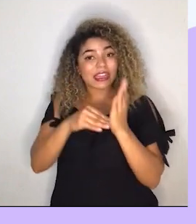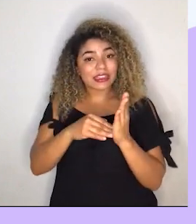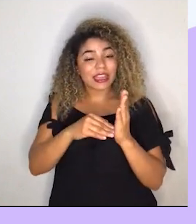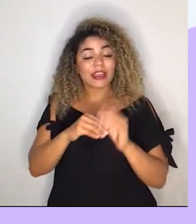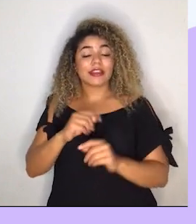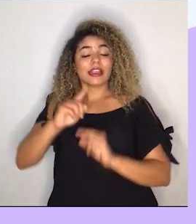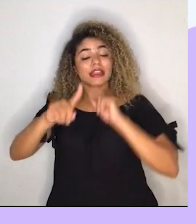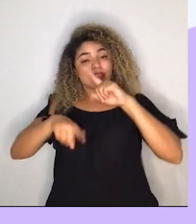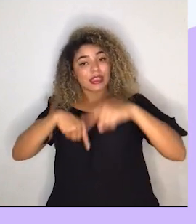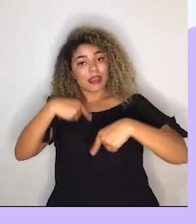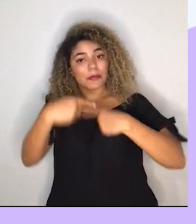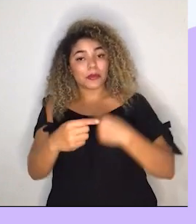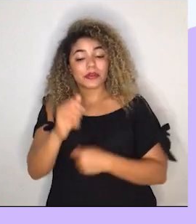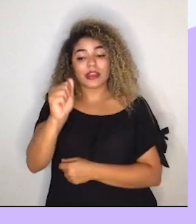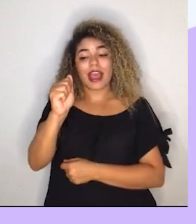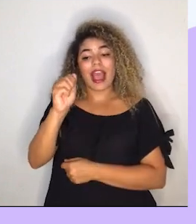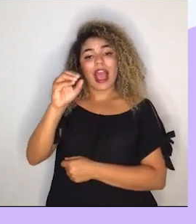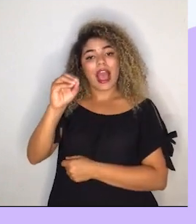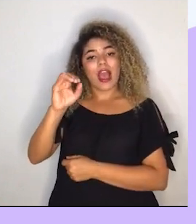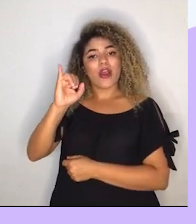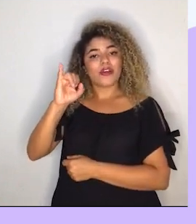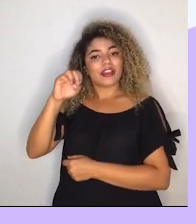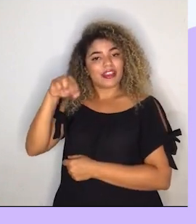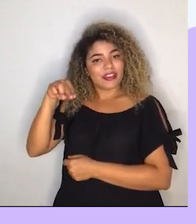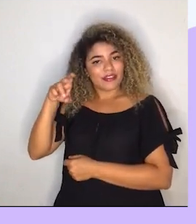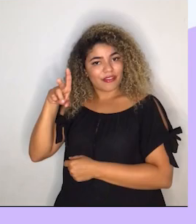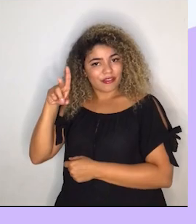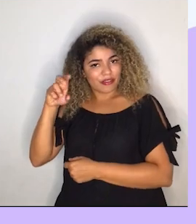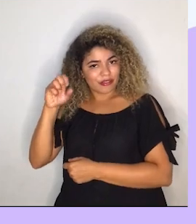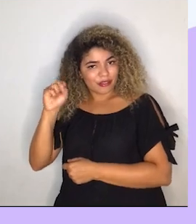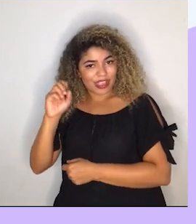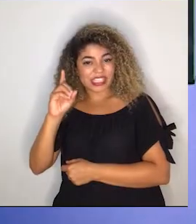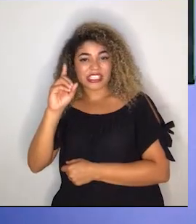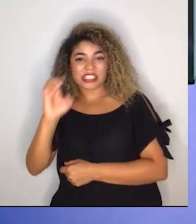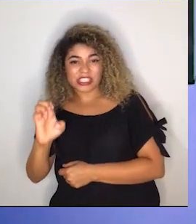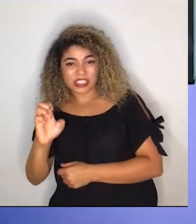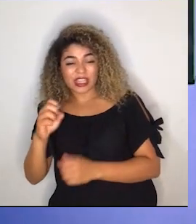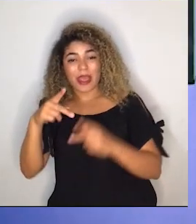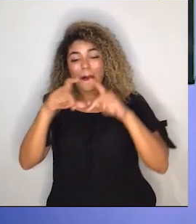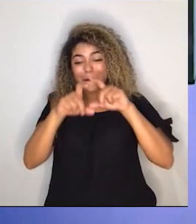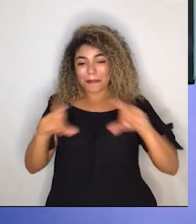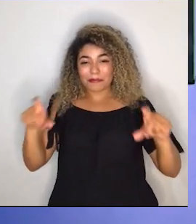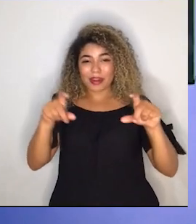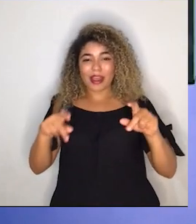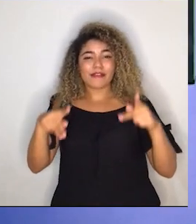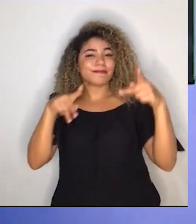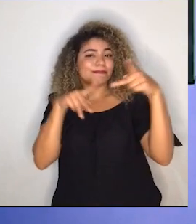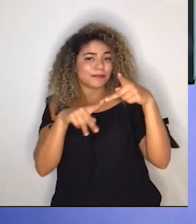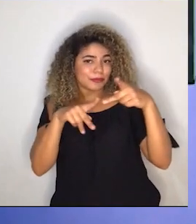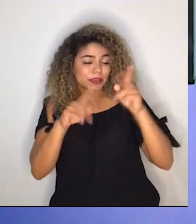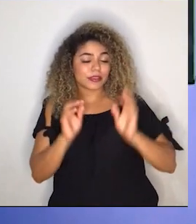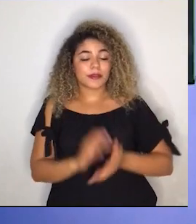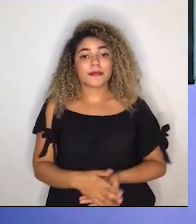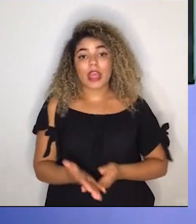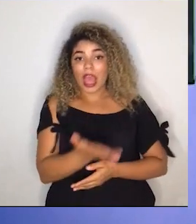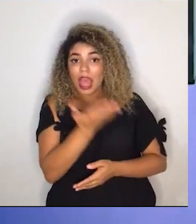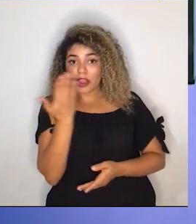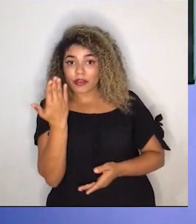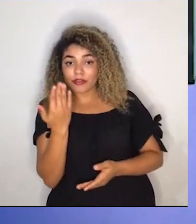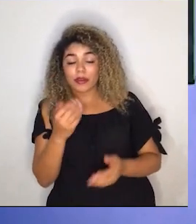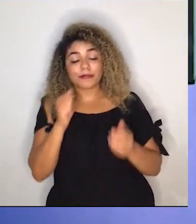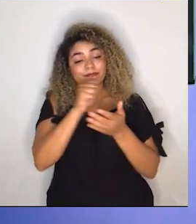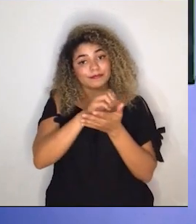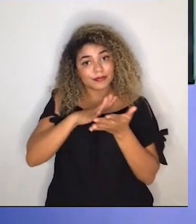depois de, ao invés de. São exemplos de locuções prepositivas. Agora vamos aos